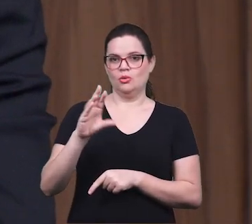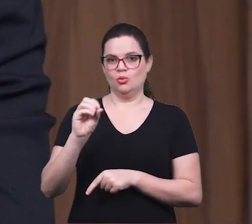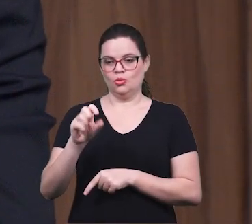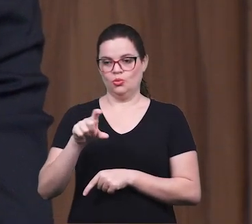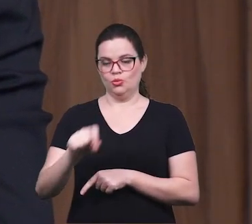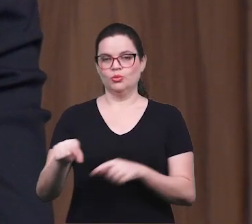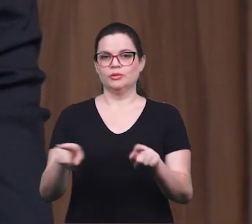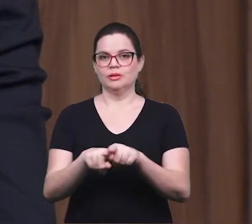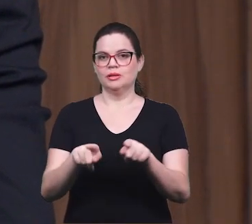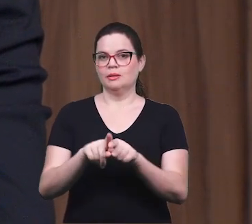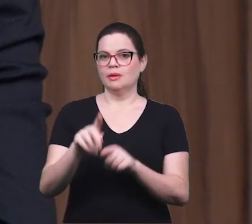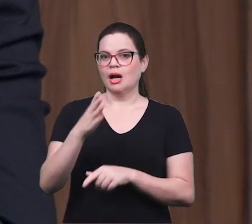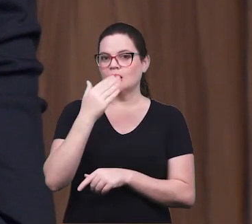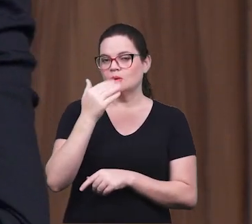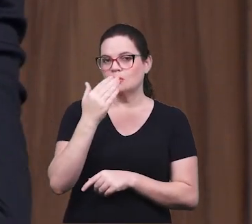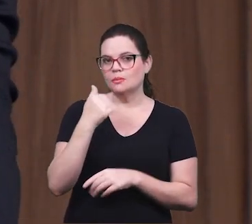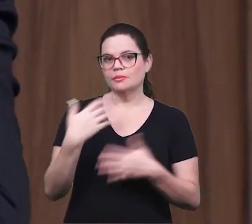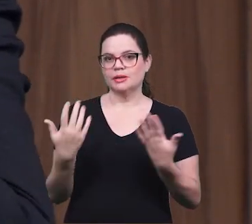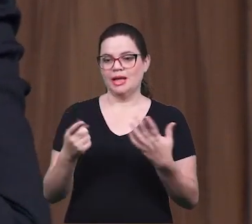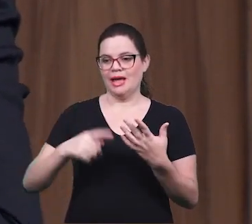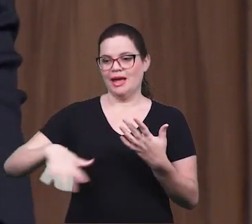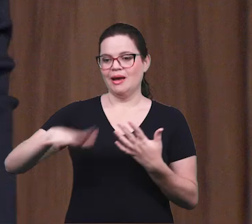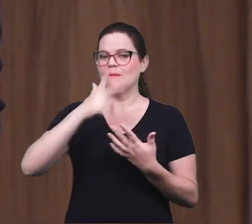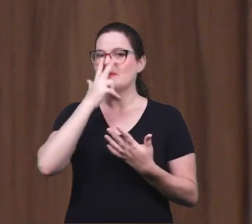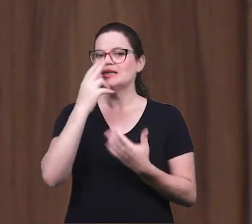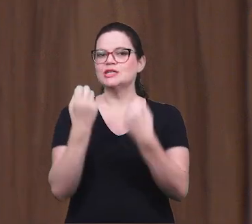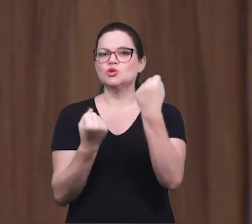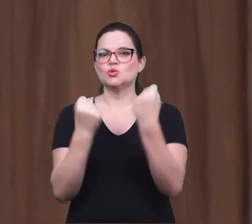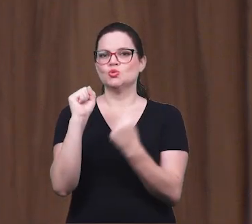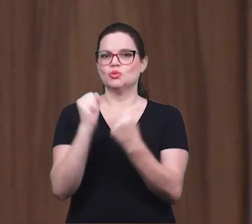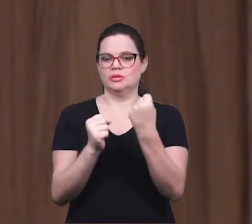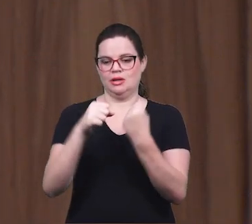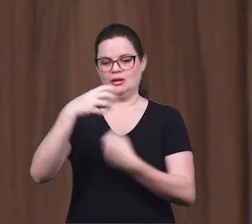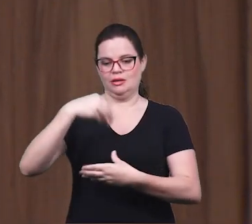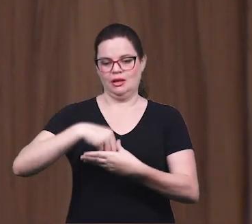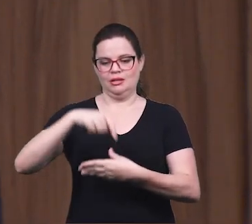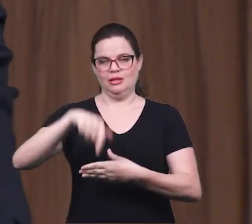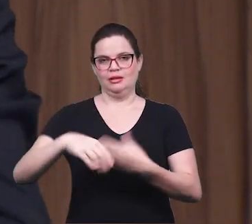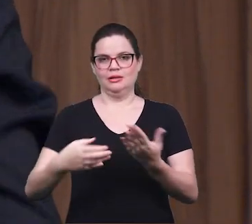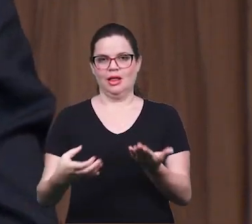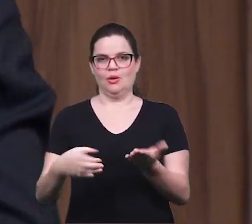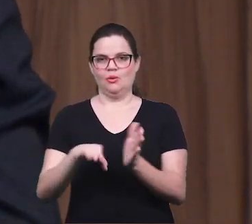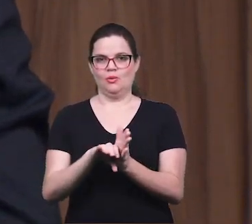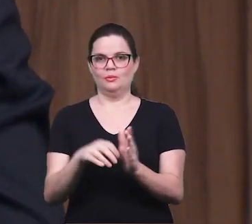mais da indústria, né? Vamos dizer assim, enquanto a